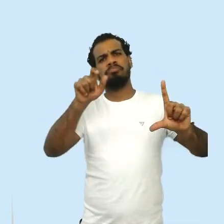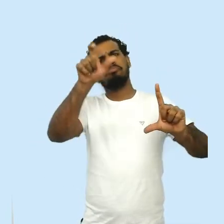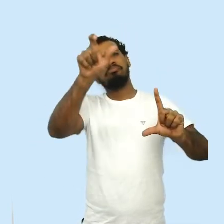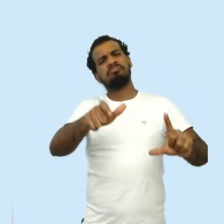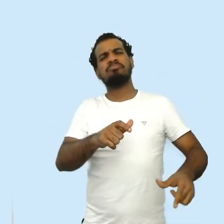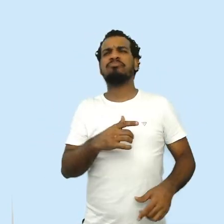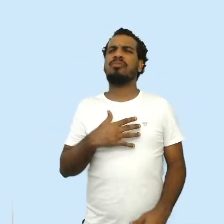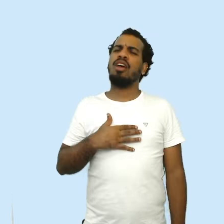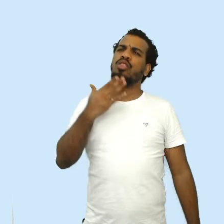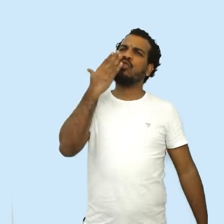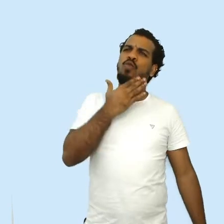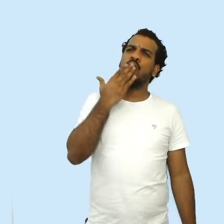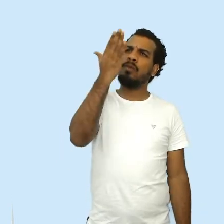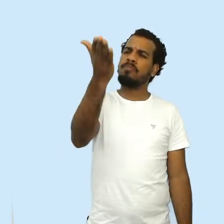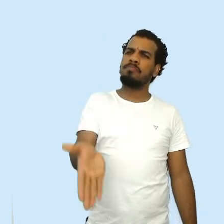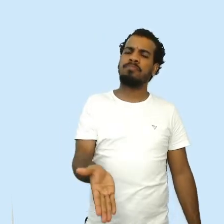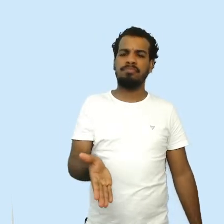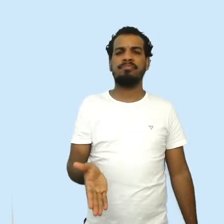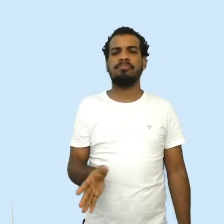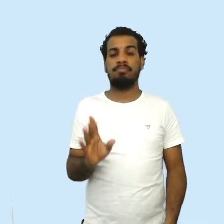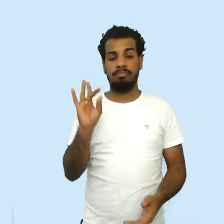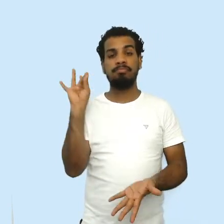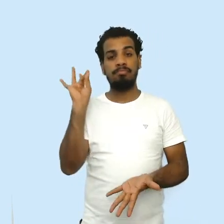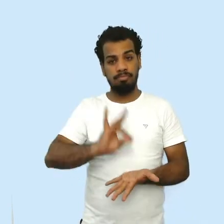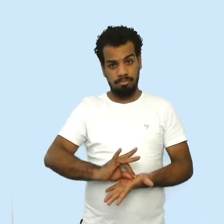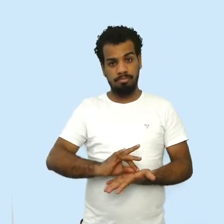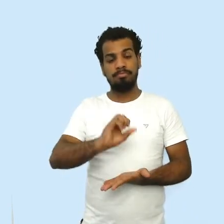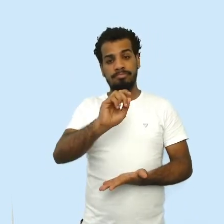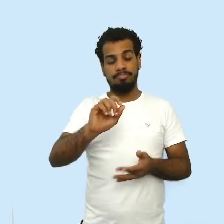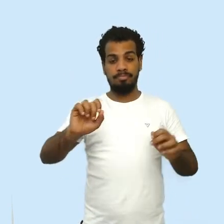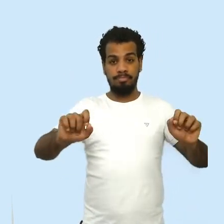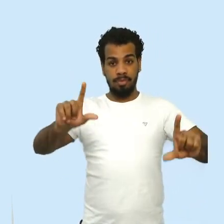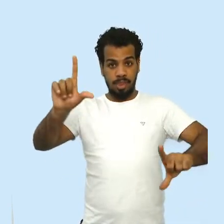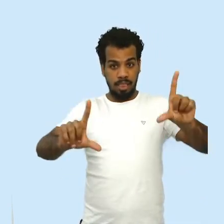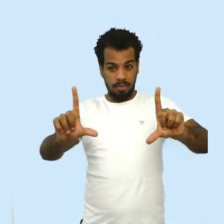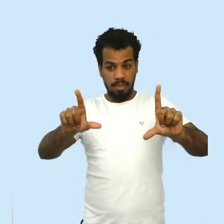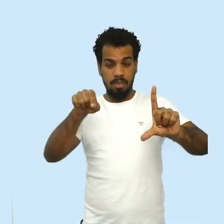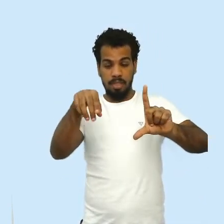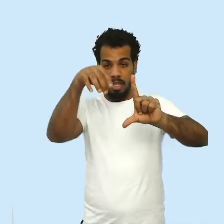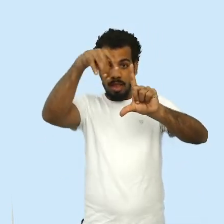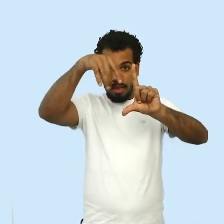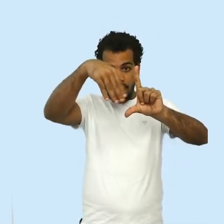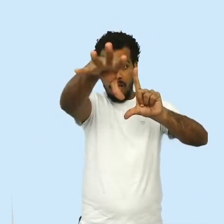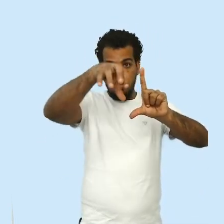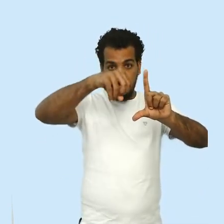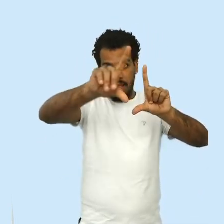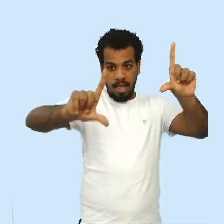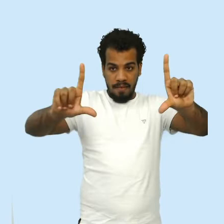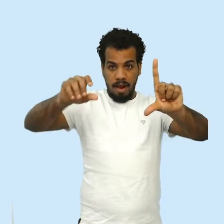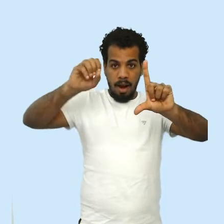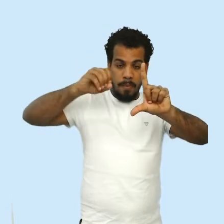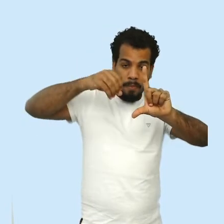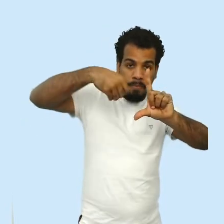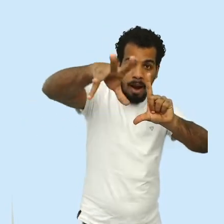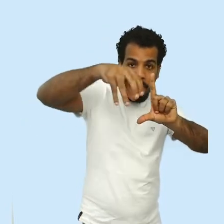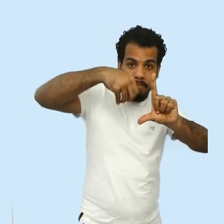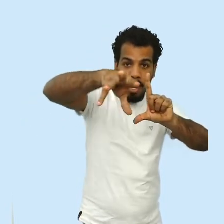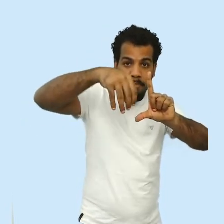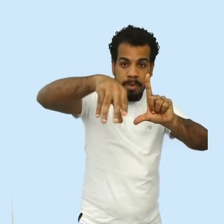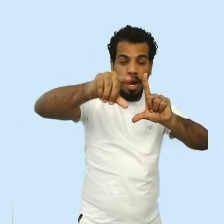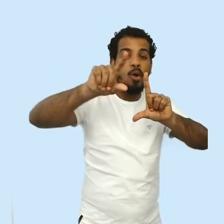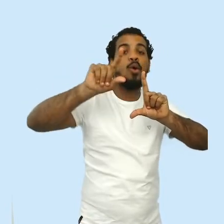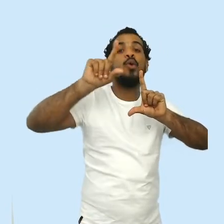é tão legal. De fato, a TV ela alimenta um